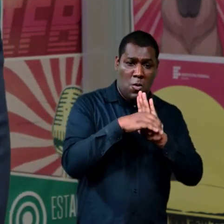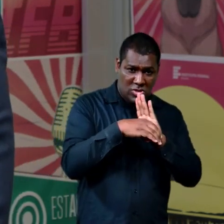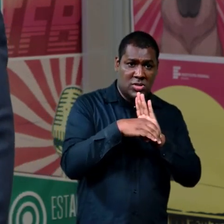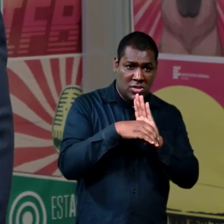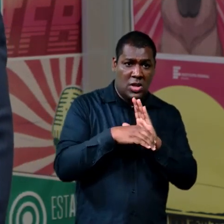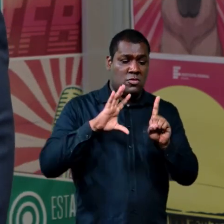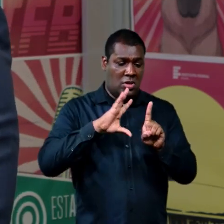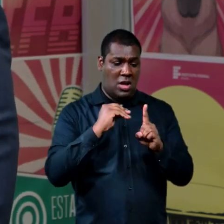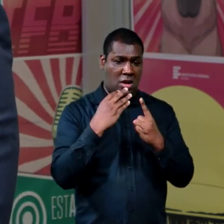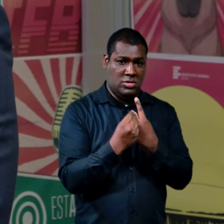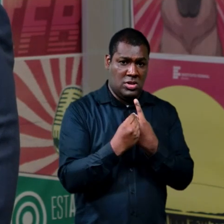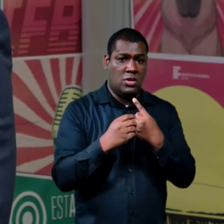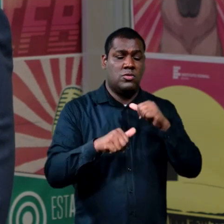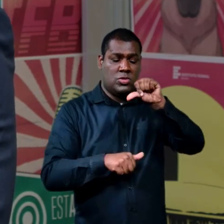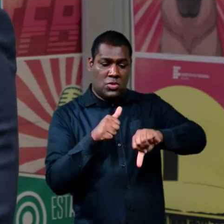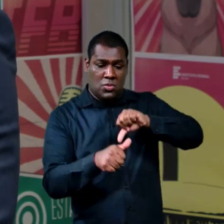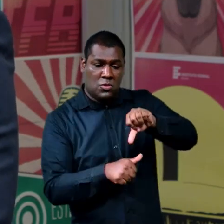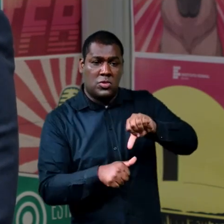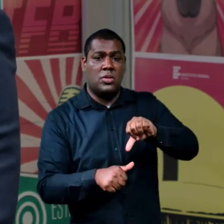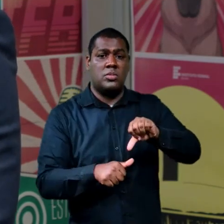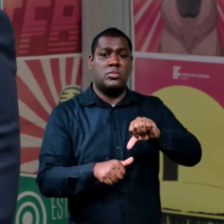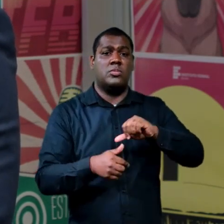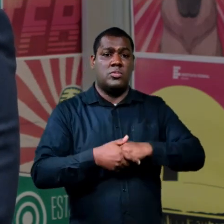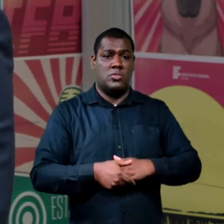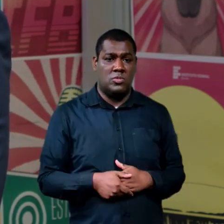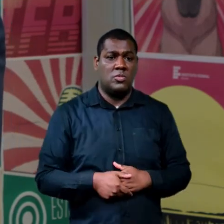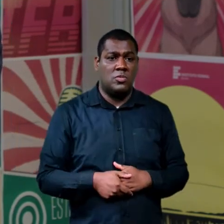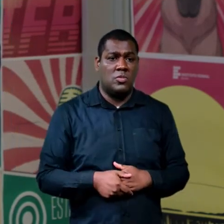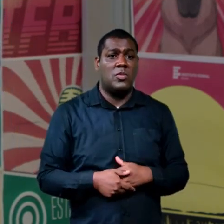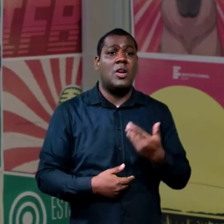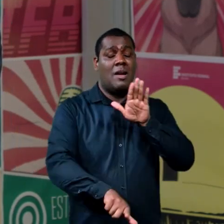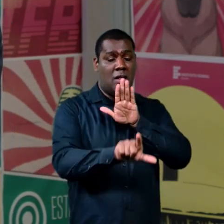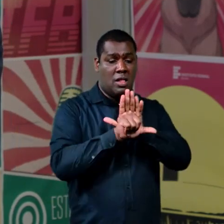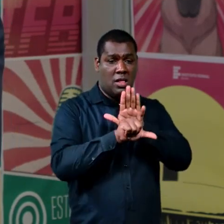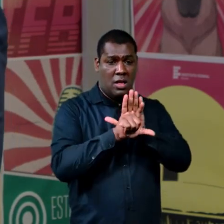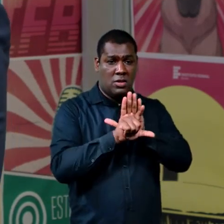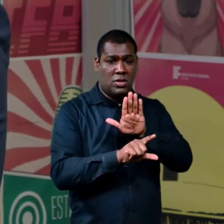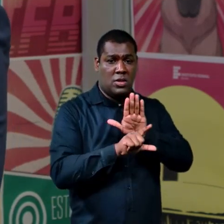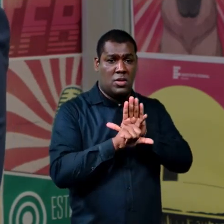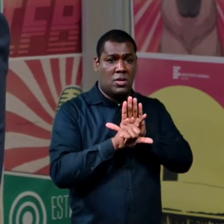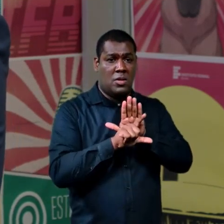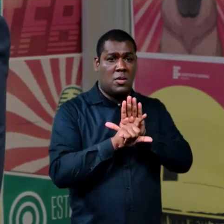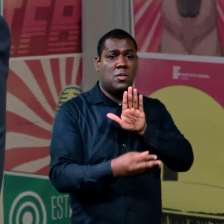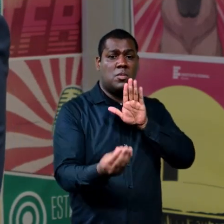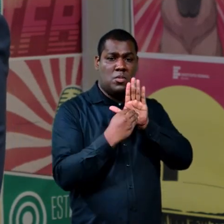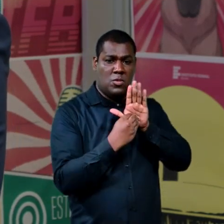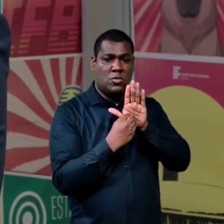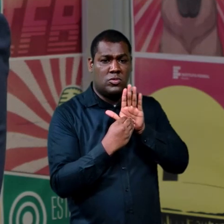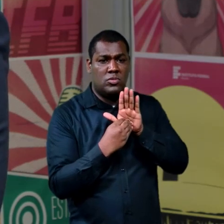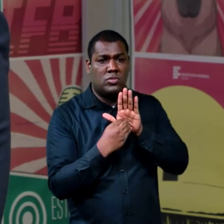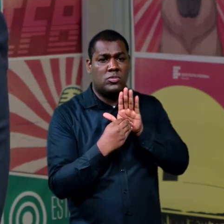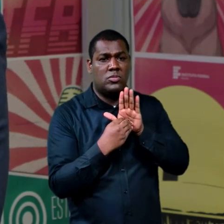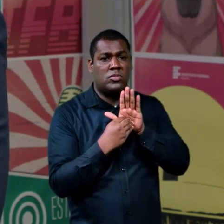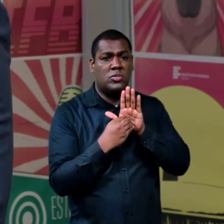sexual. O assédio sexual, num primeiro momento, sob o ponto de vista da legislação, ele apareceu com maior força